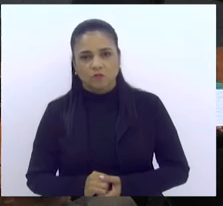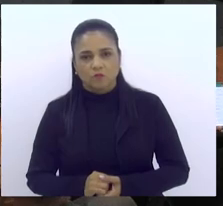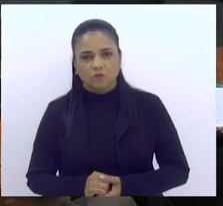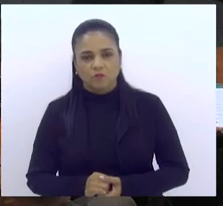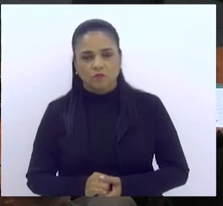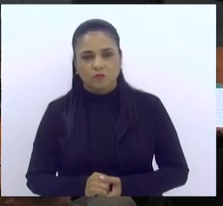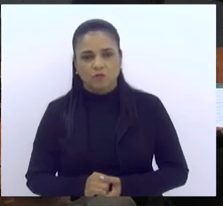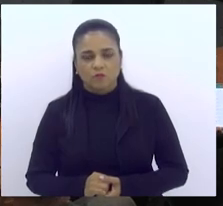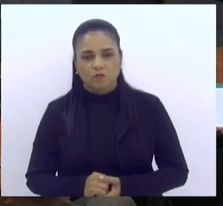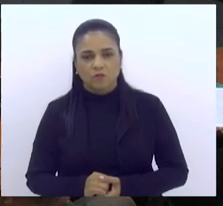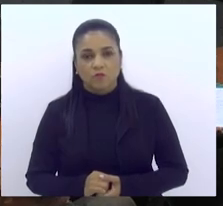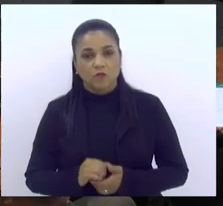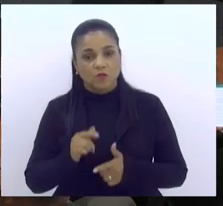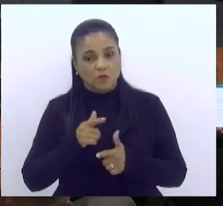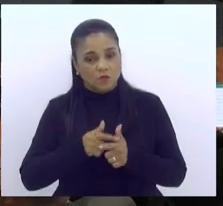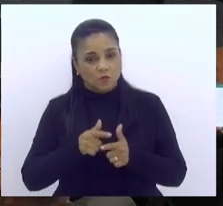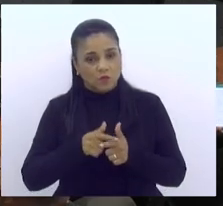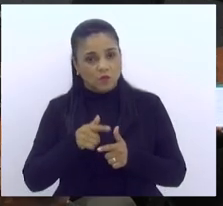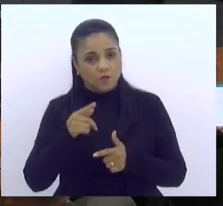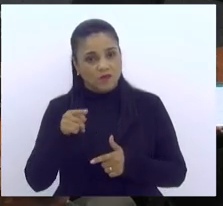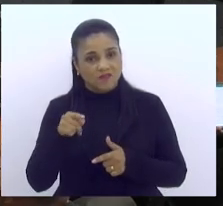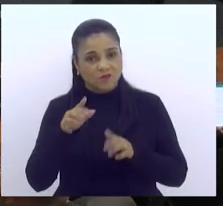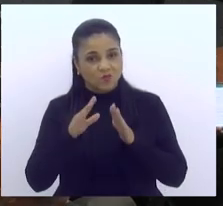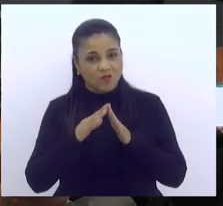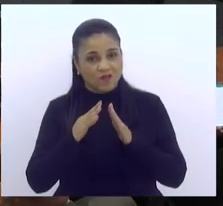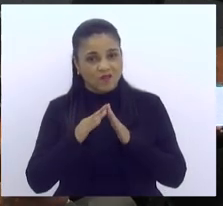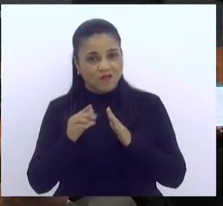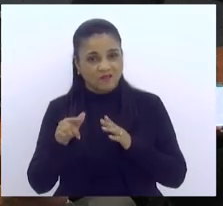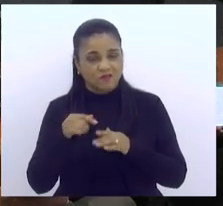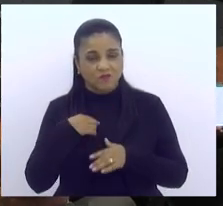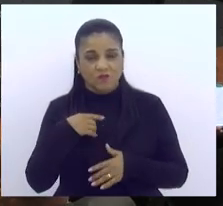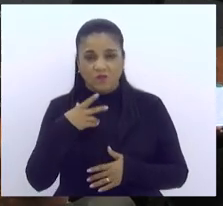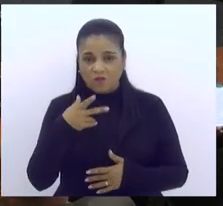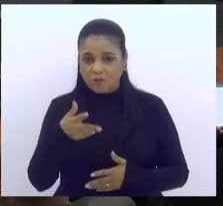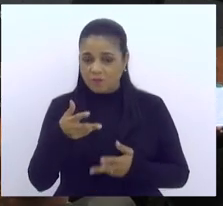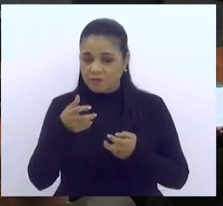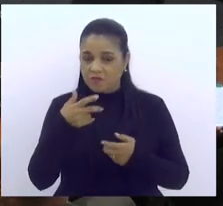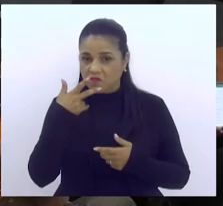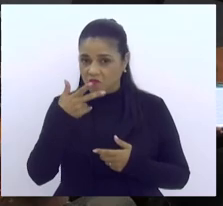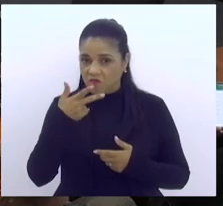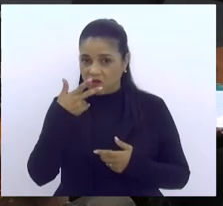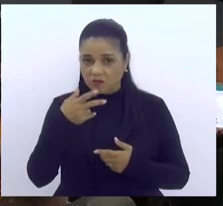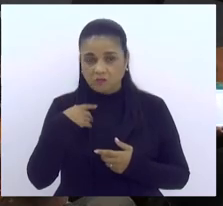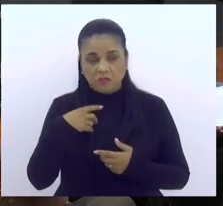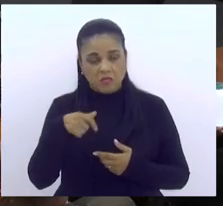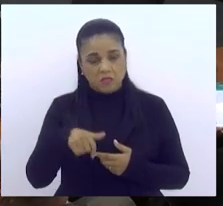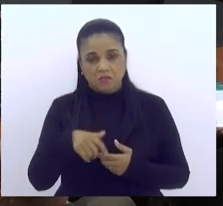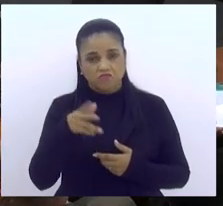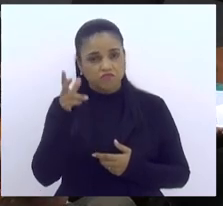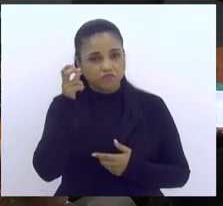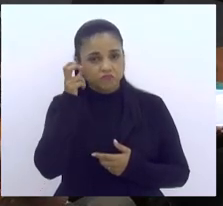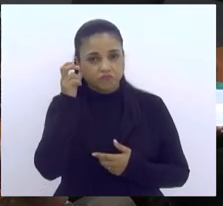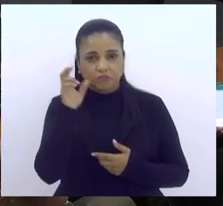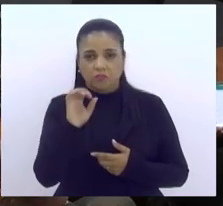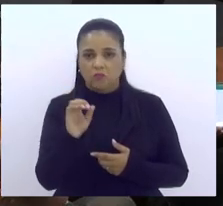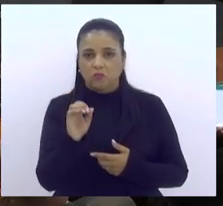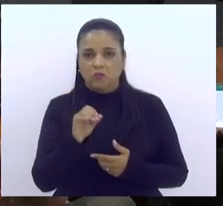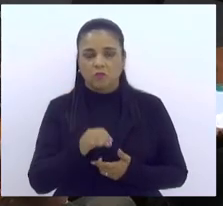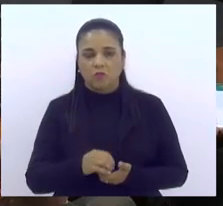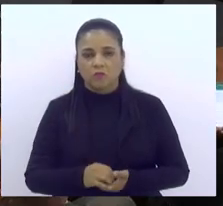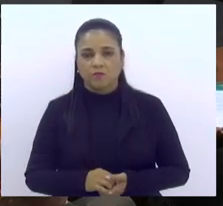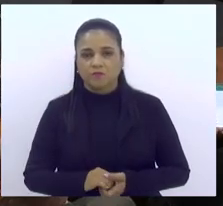O problema deve ser de Vossa Excelência aí, porque não está saindo, não. Estou vendo o que o senhor está falando. Alan Lopes, depois professor José Mar. Vamos